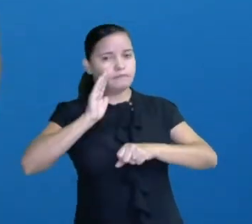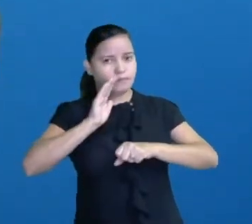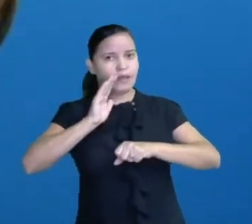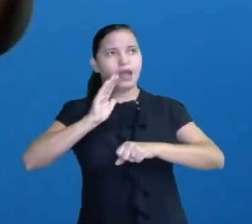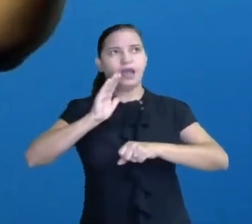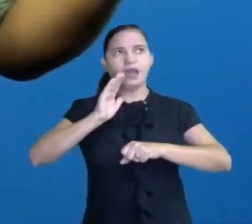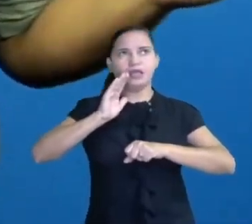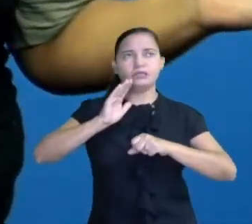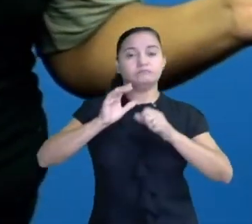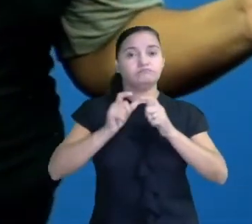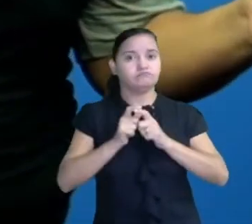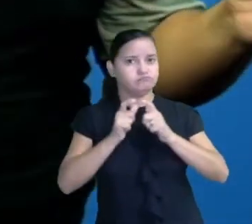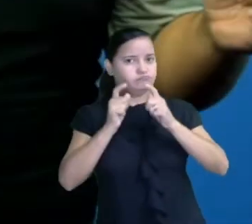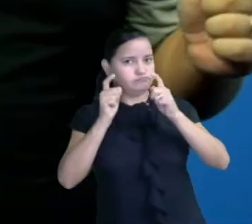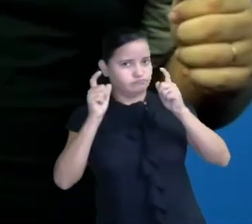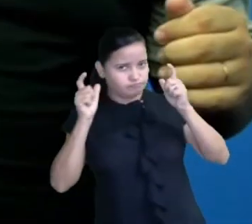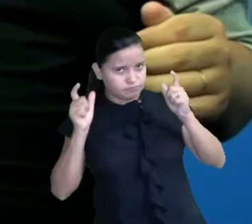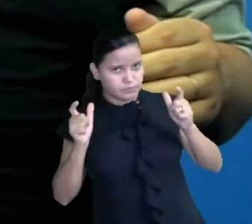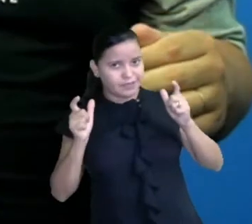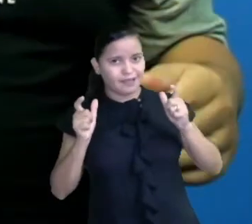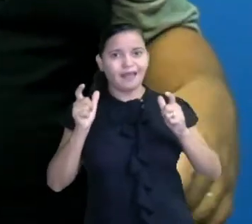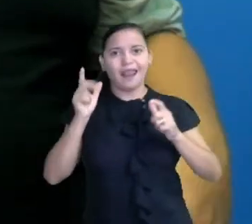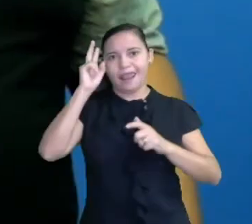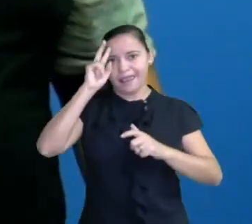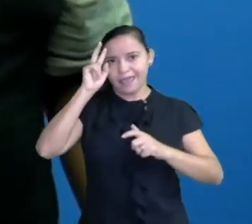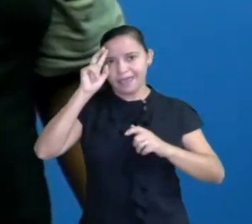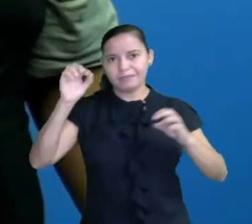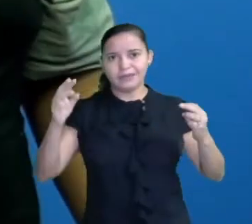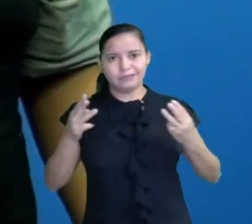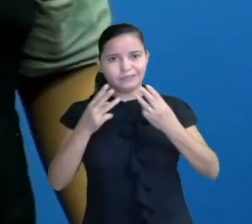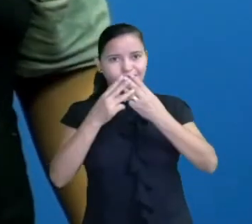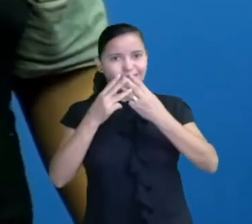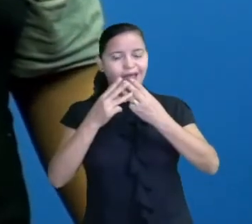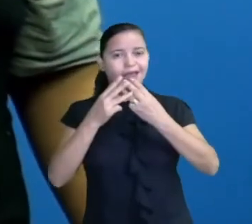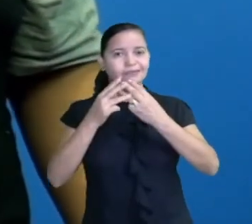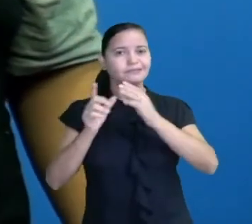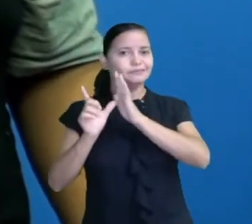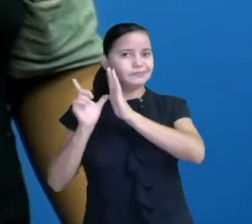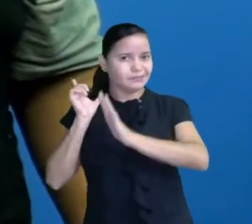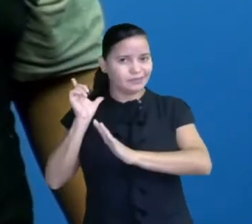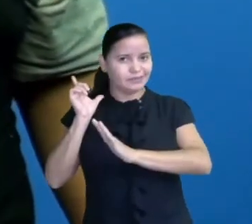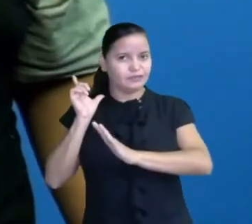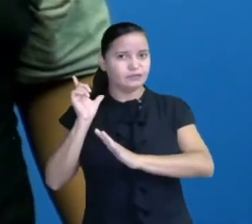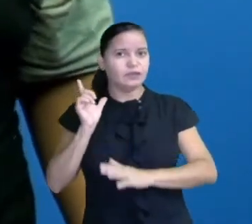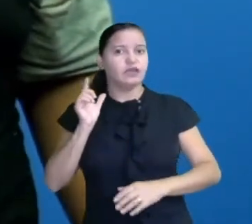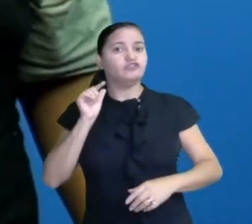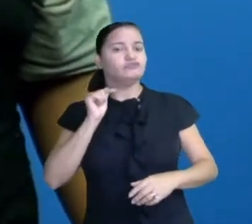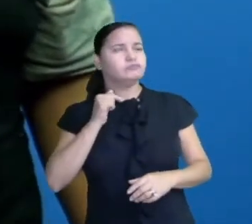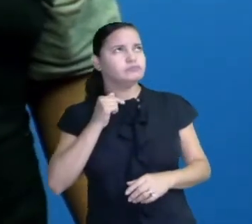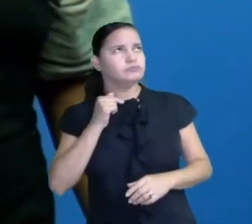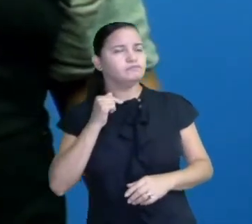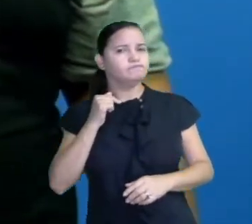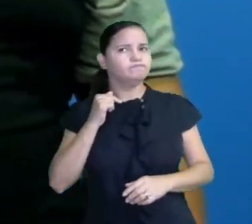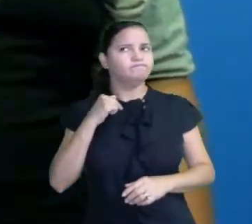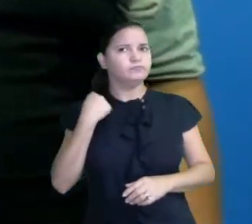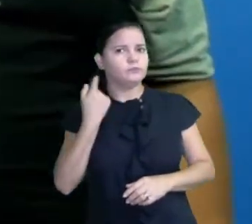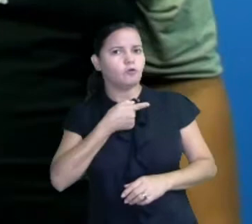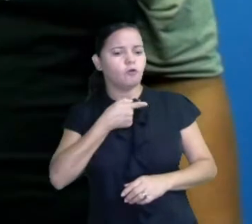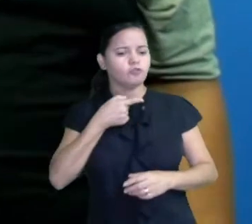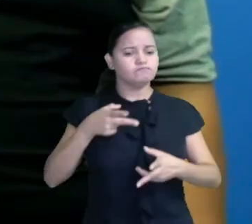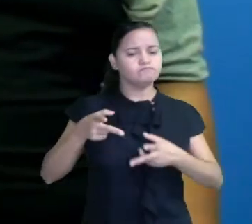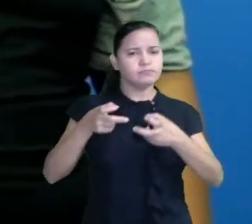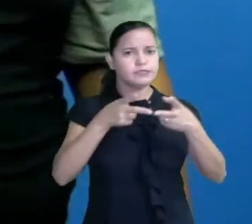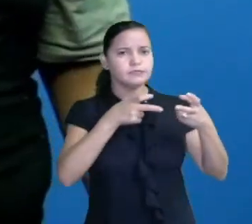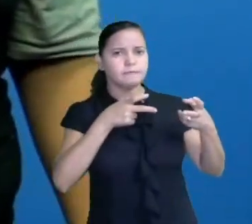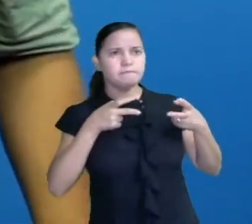né? Tudo aquilo que eu falei lá no slide anterior. A gente vai trabalhar por dedução. O que é dedução, professor? É